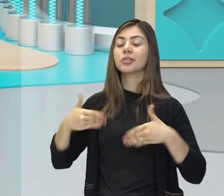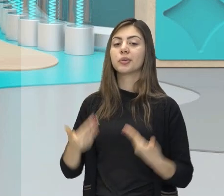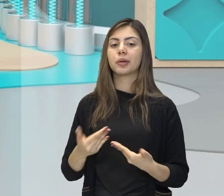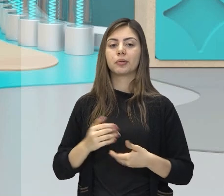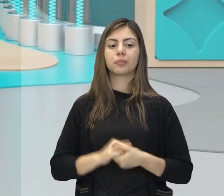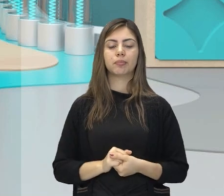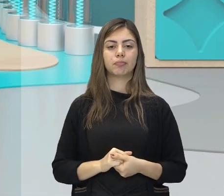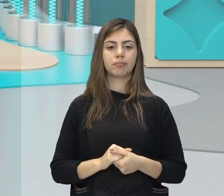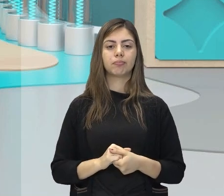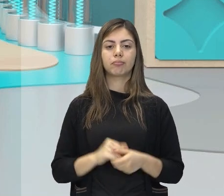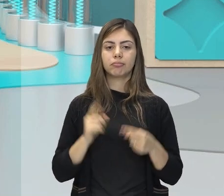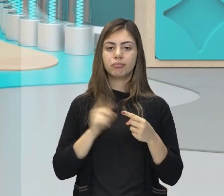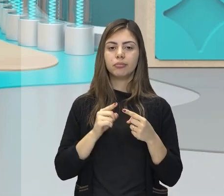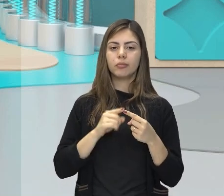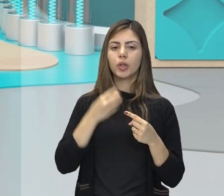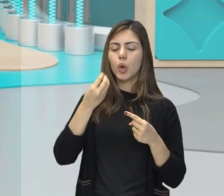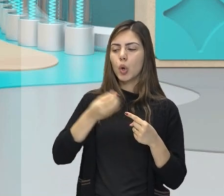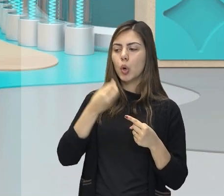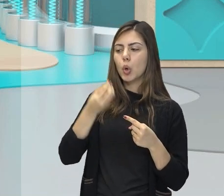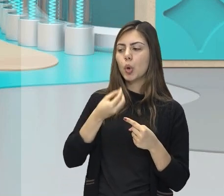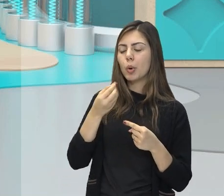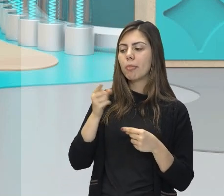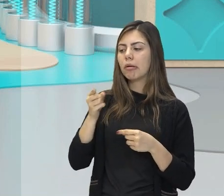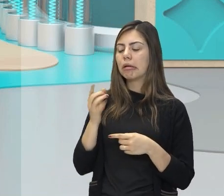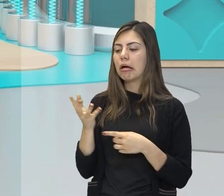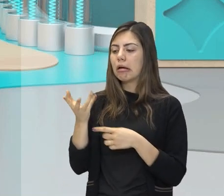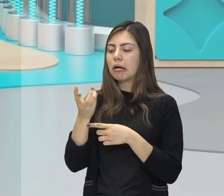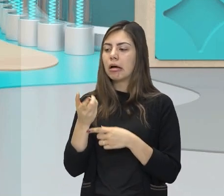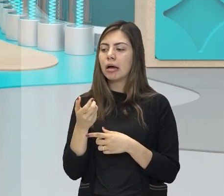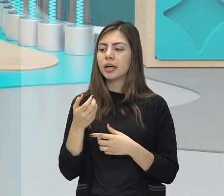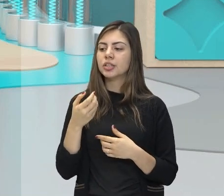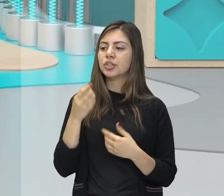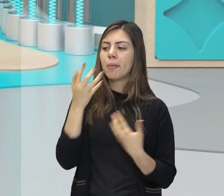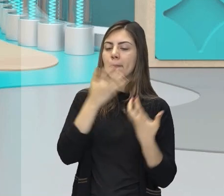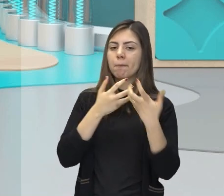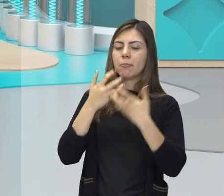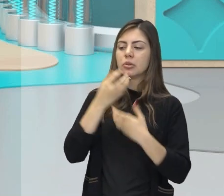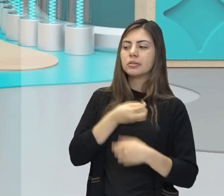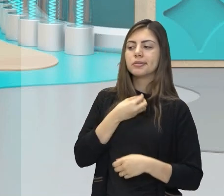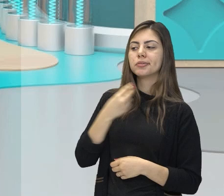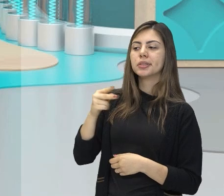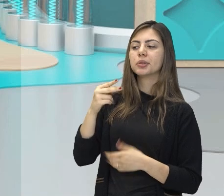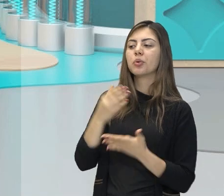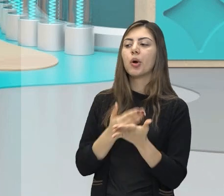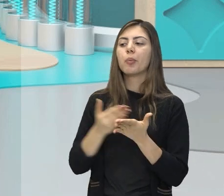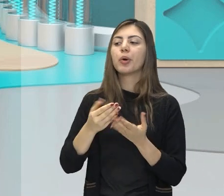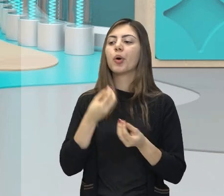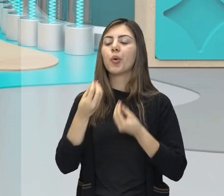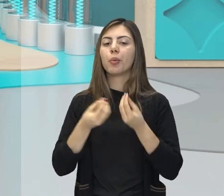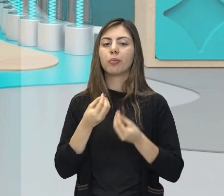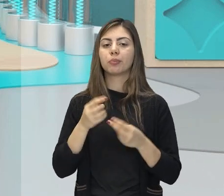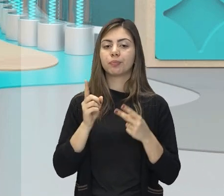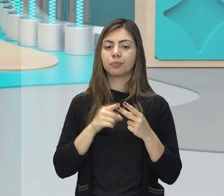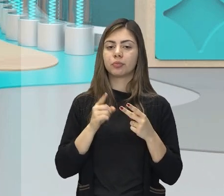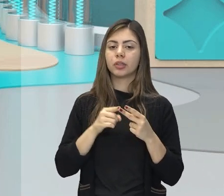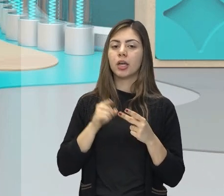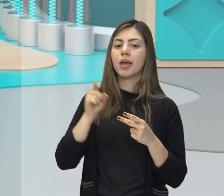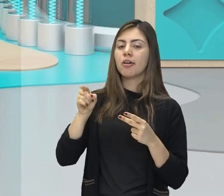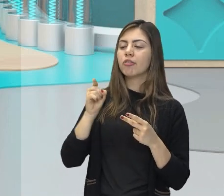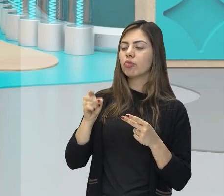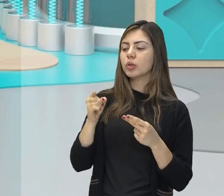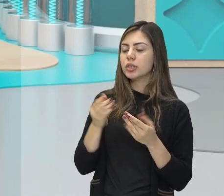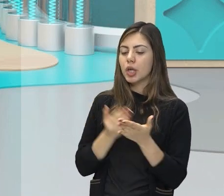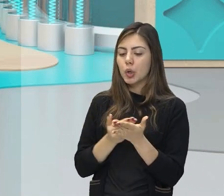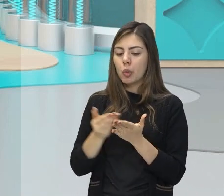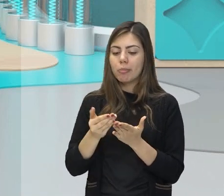1. Como a arte musical começou a fazer parte da sua vida? 2. Em que momento você começou a